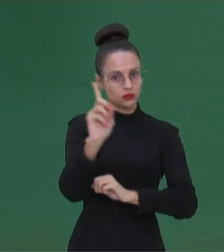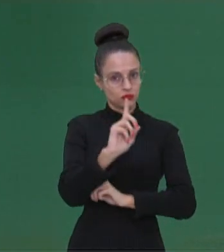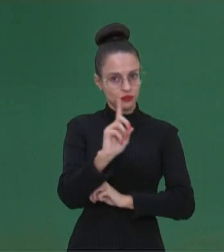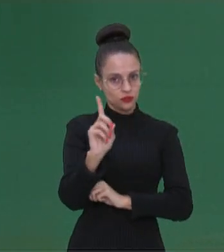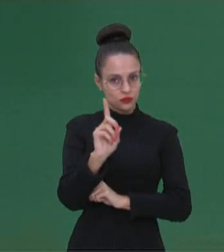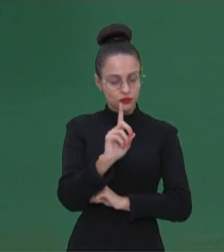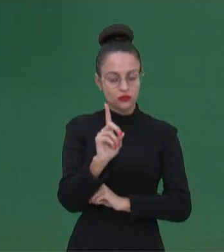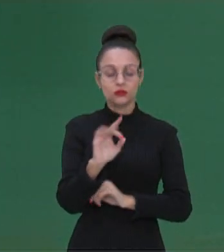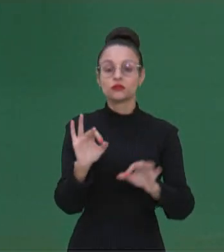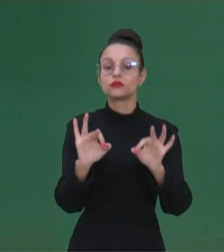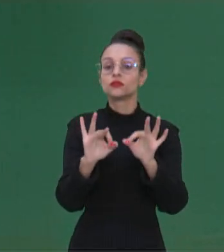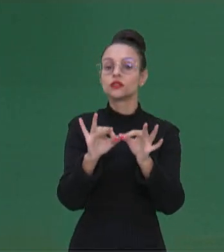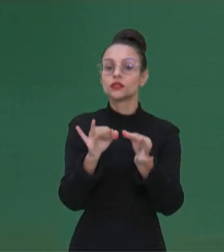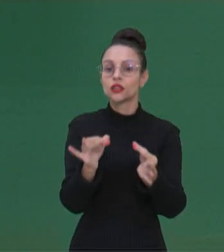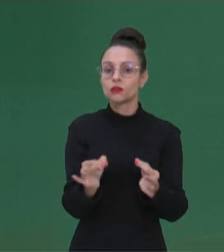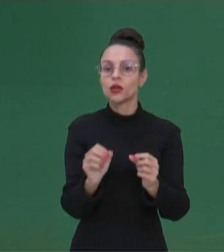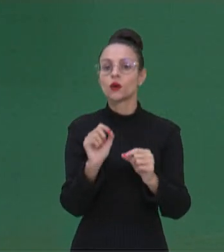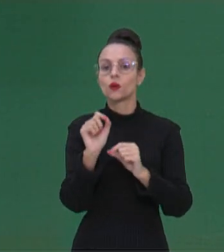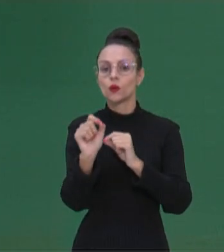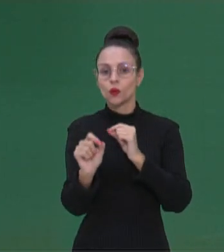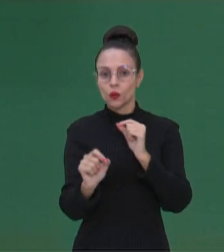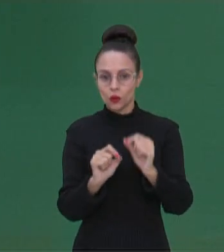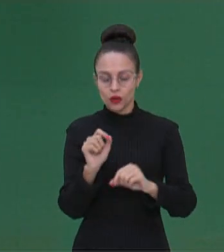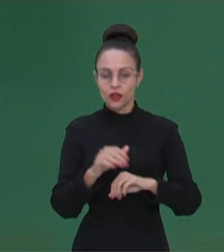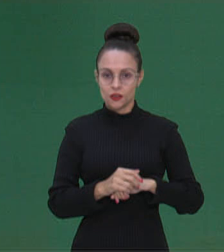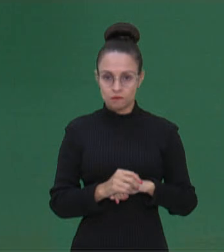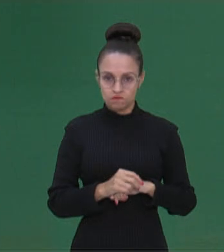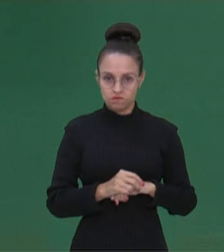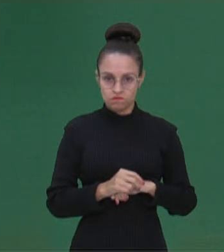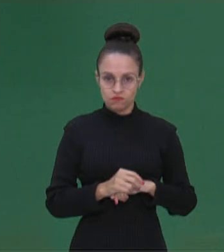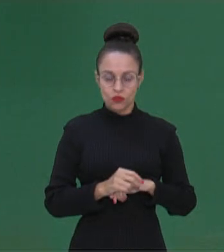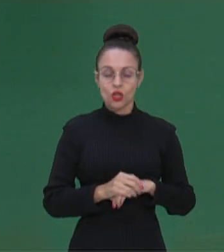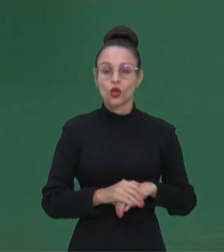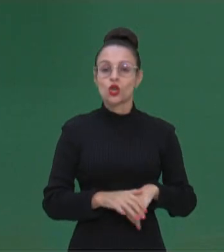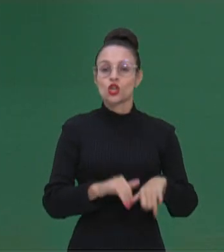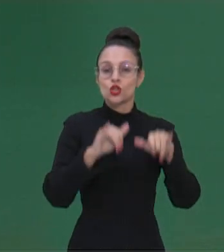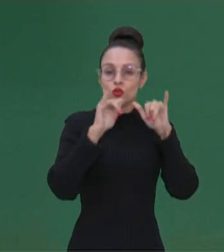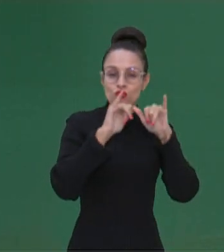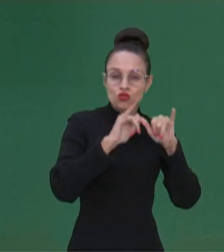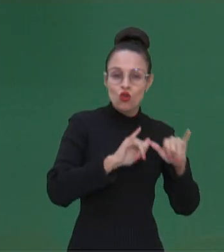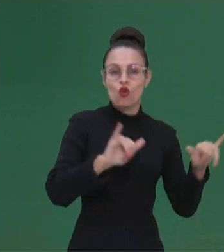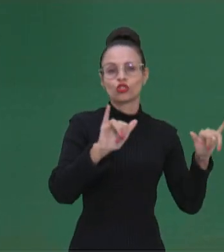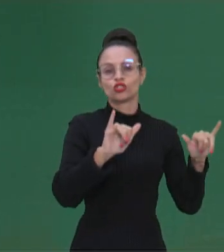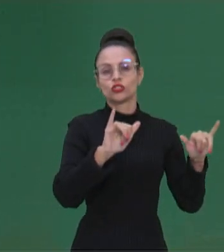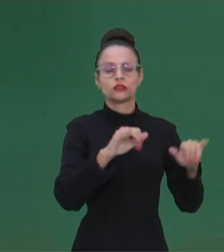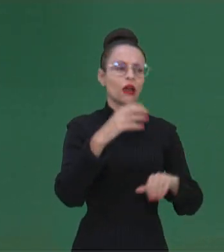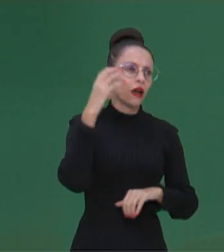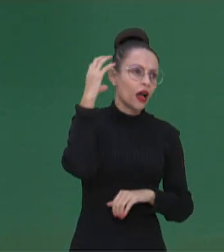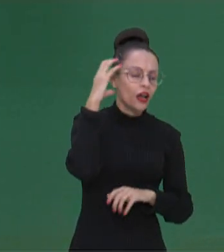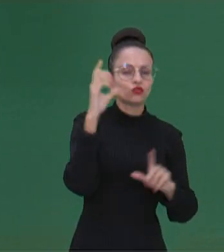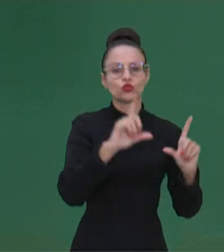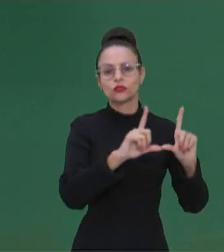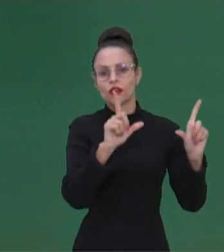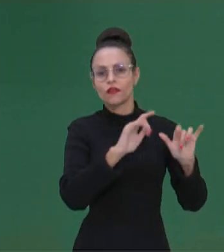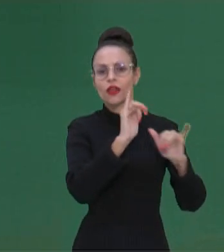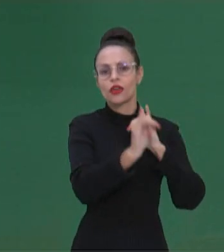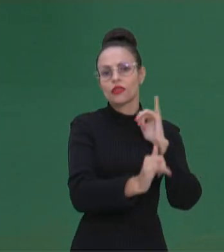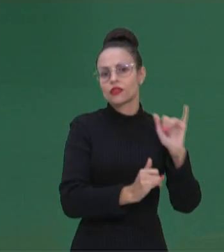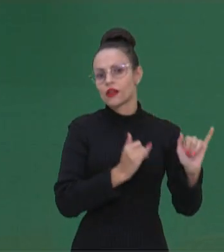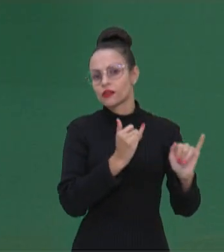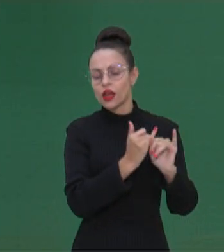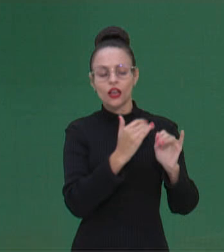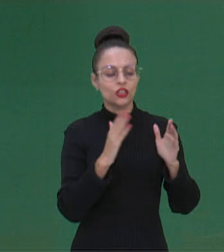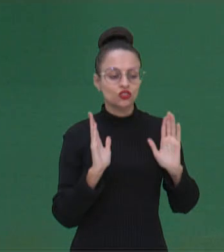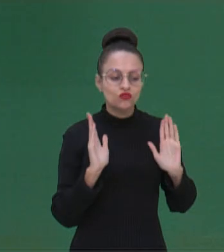isso. Simples, por quê? Porque quando eu vou dar uma notícia, seja na rádio, na TV, na internet,